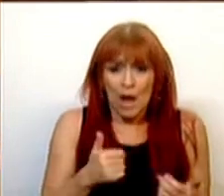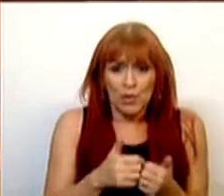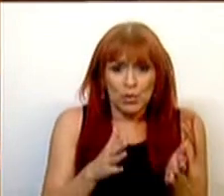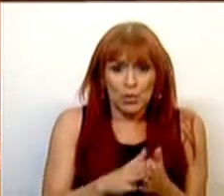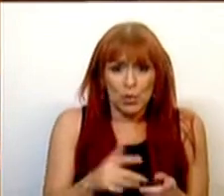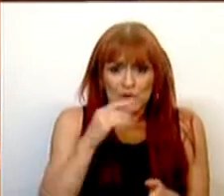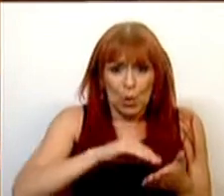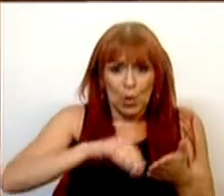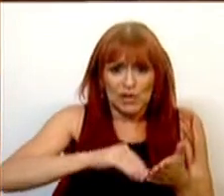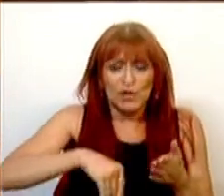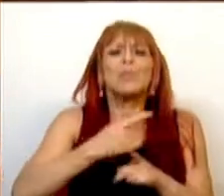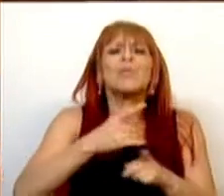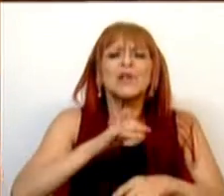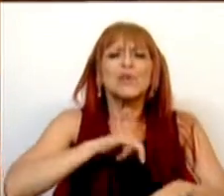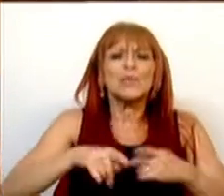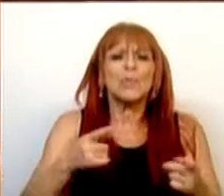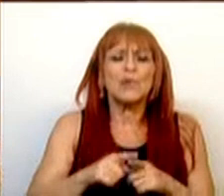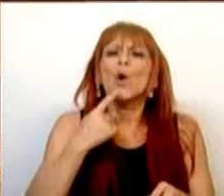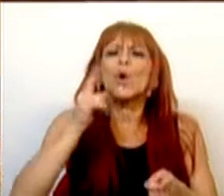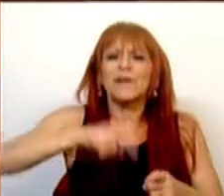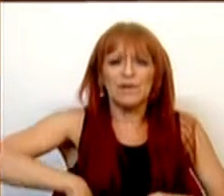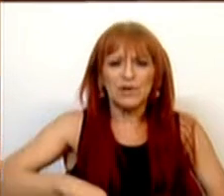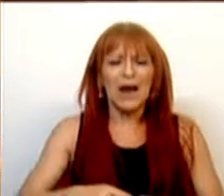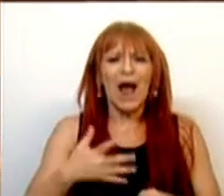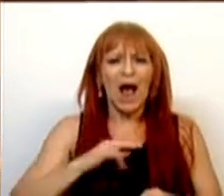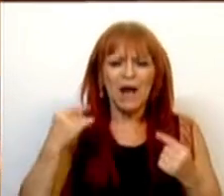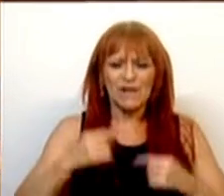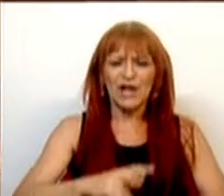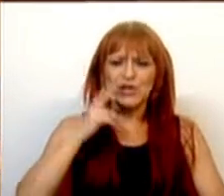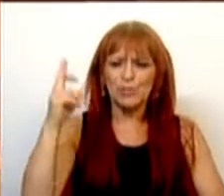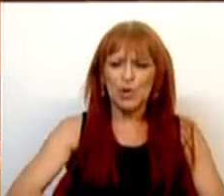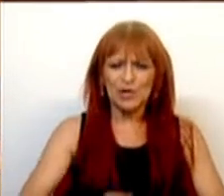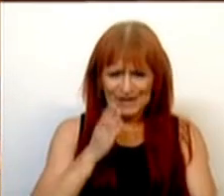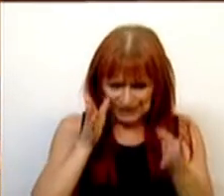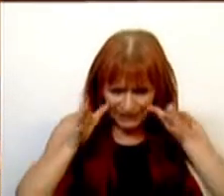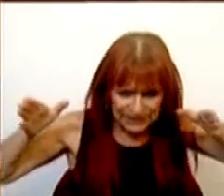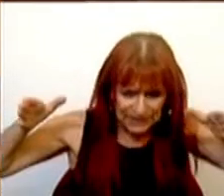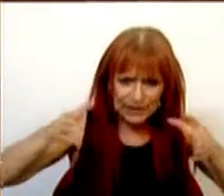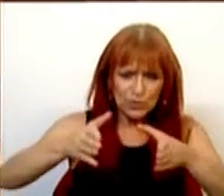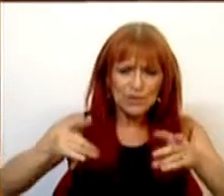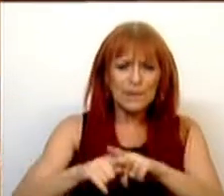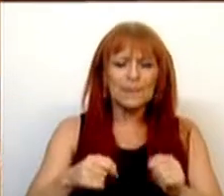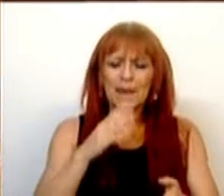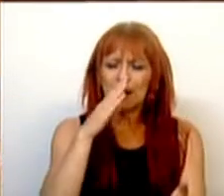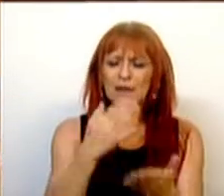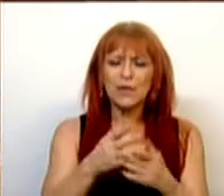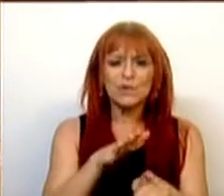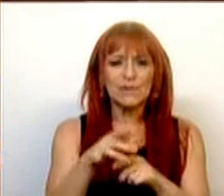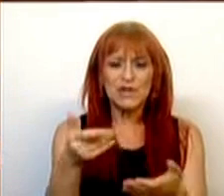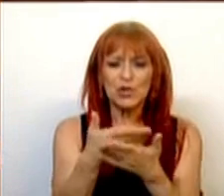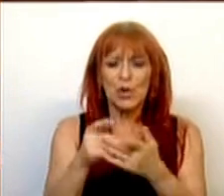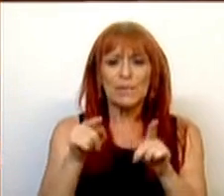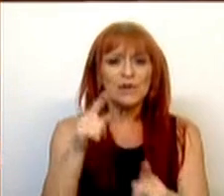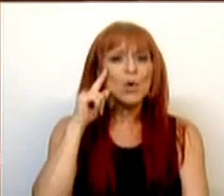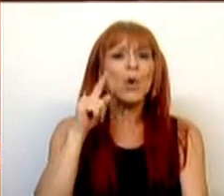a todos esses contratos. Porquê, senhores deputados? Porque, mais uma vez, queremos ter respostas direcionadas que enfrentam os impactos económicos